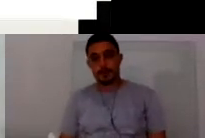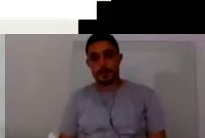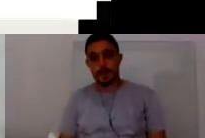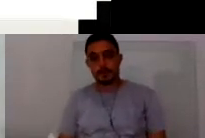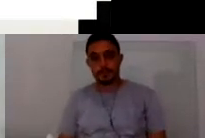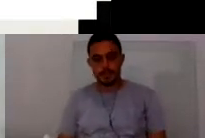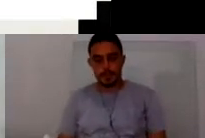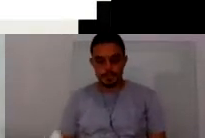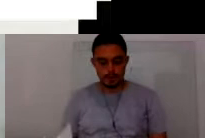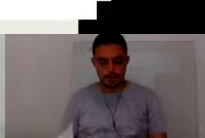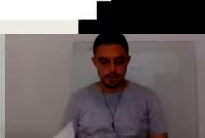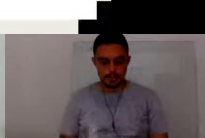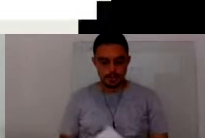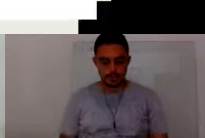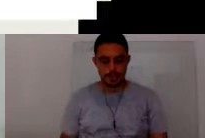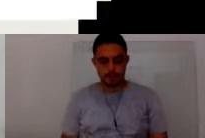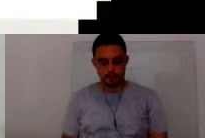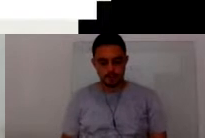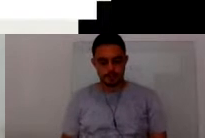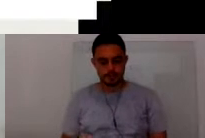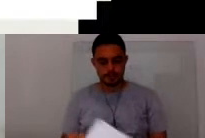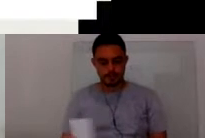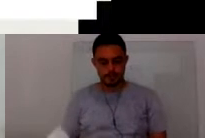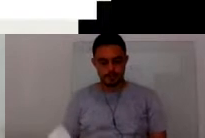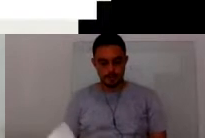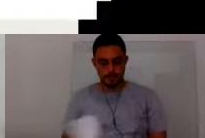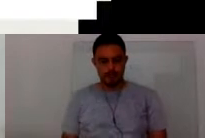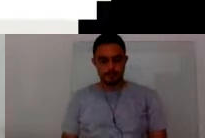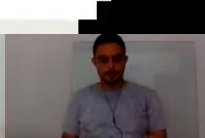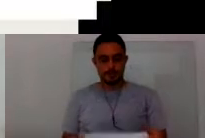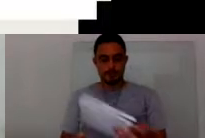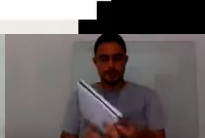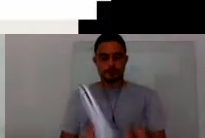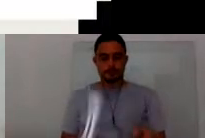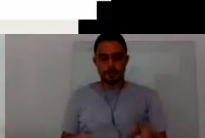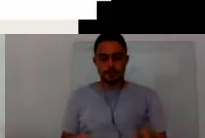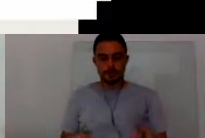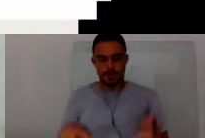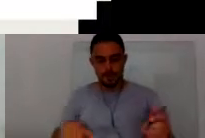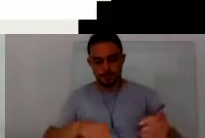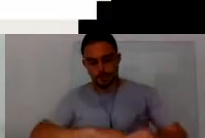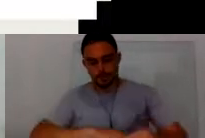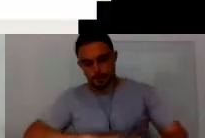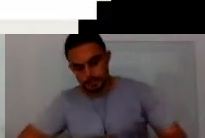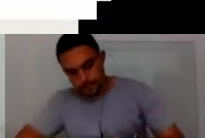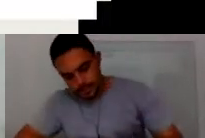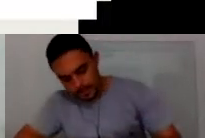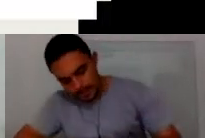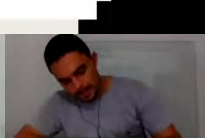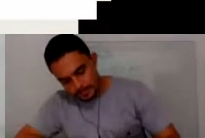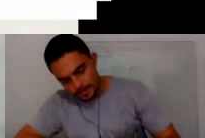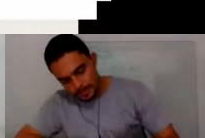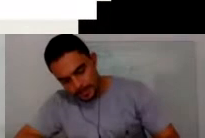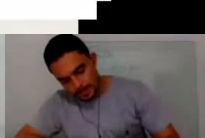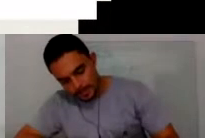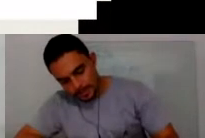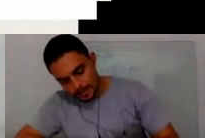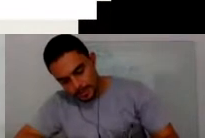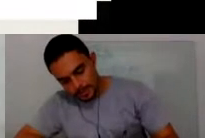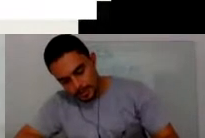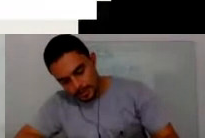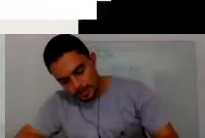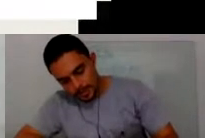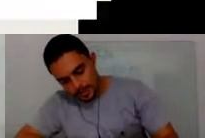na verdade, nós precisamos calcular a quantidade de água que existe na amostra, certo? Então, se nós pararmos para pensar, a fórmula continua sendo a mesma, né?